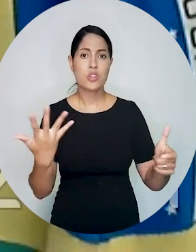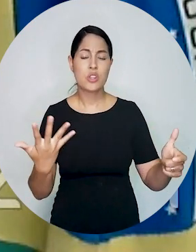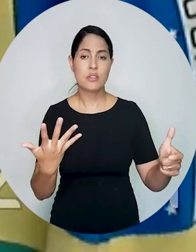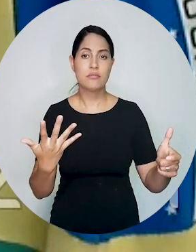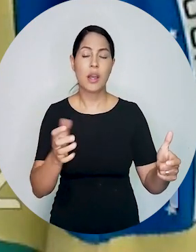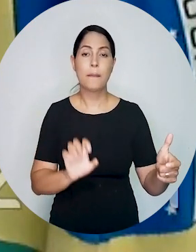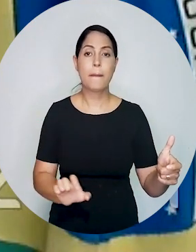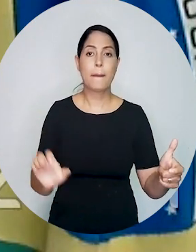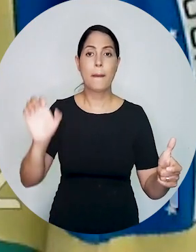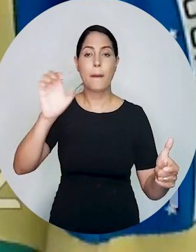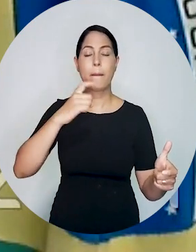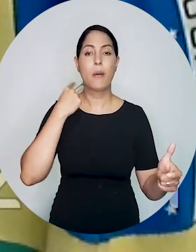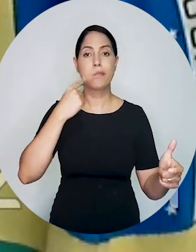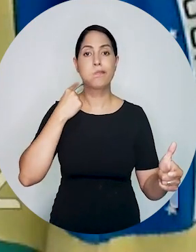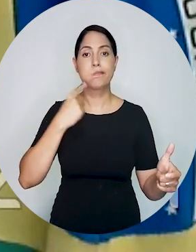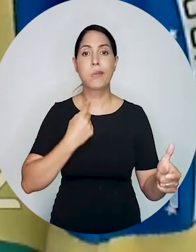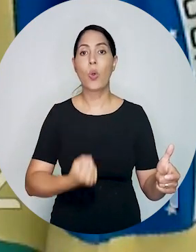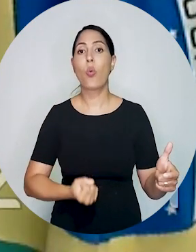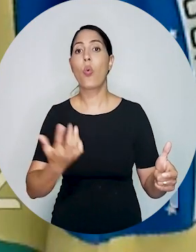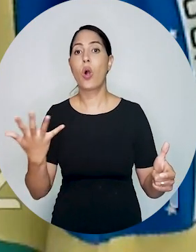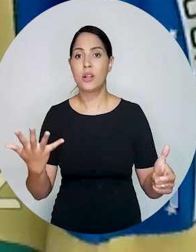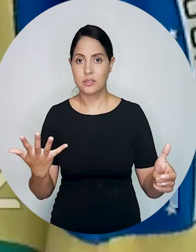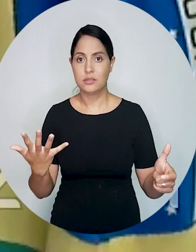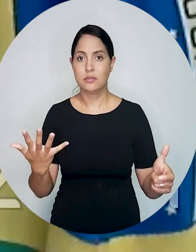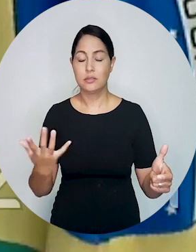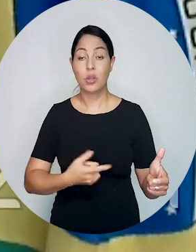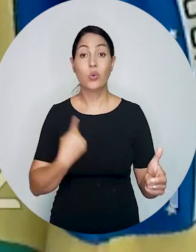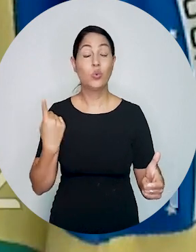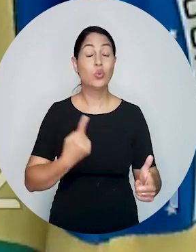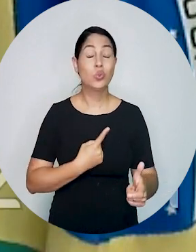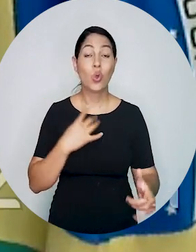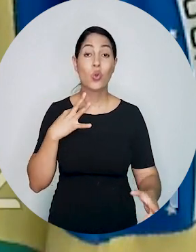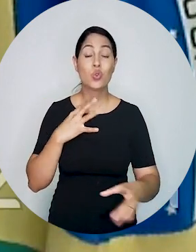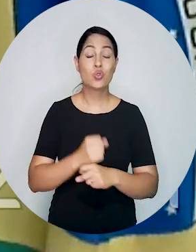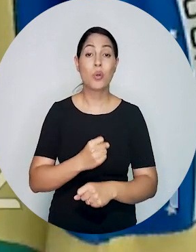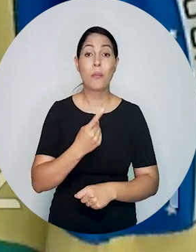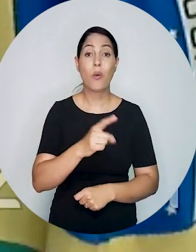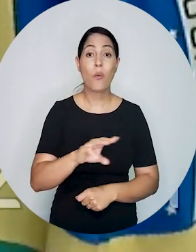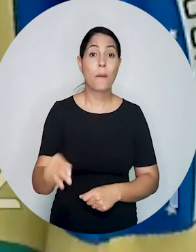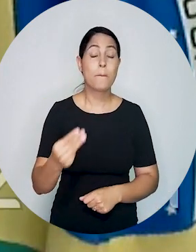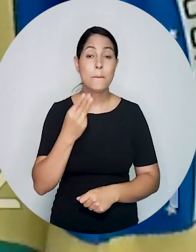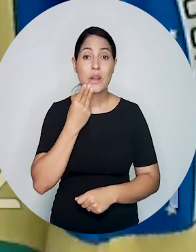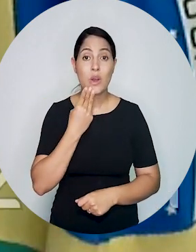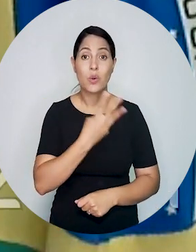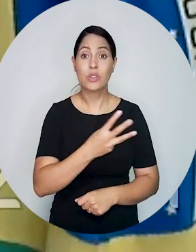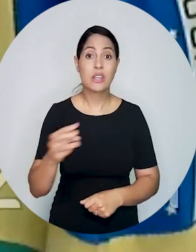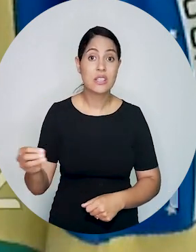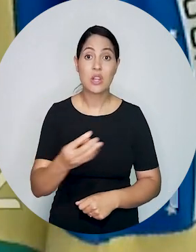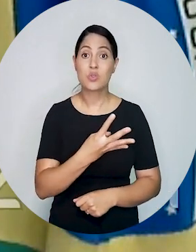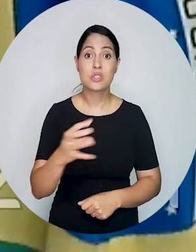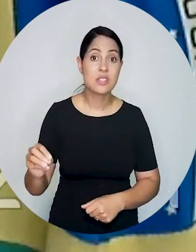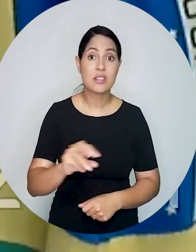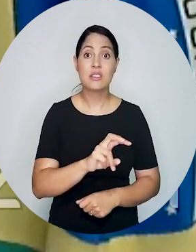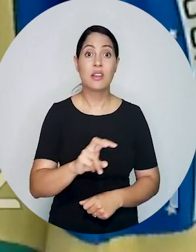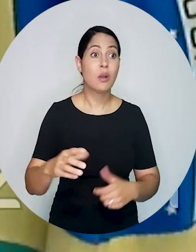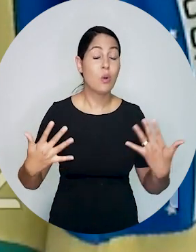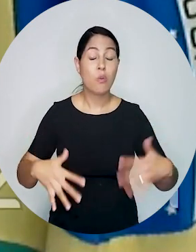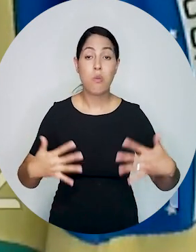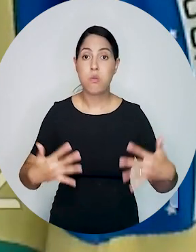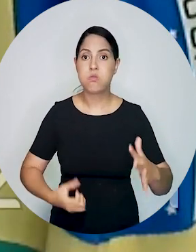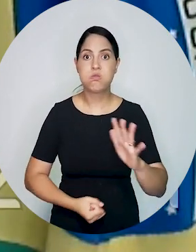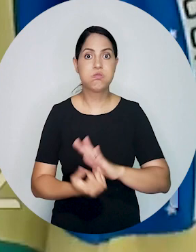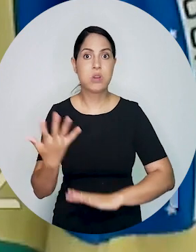o ranking dos números de advogados por estado dentro da nossa federação. Então, somos mais de 1.200.000,